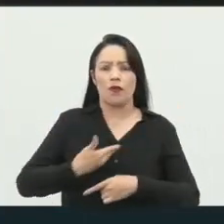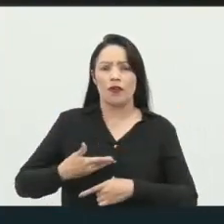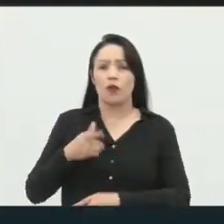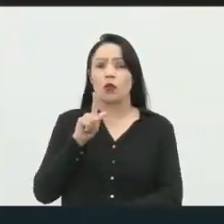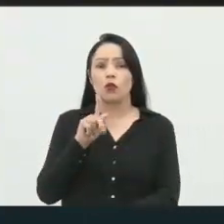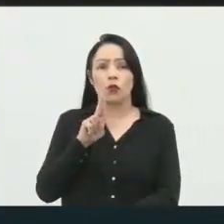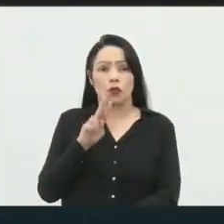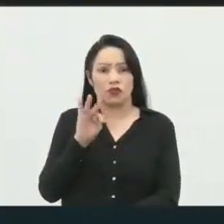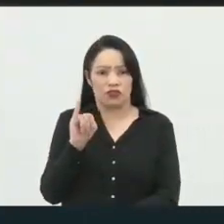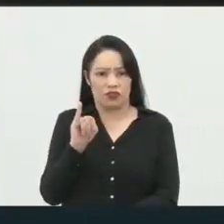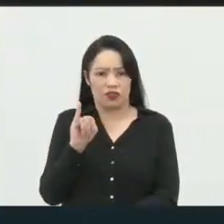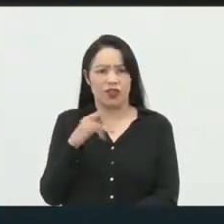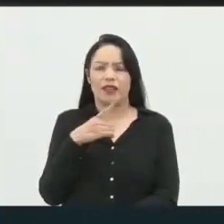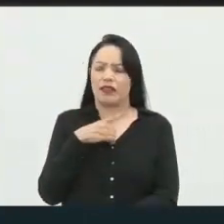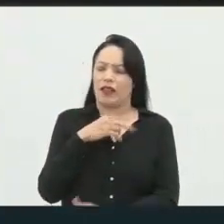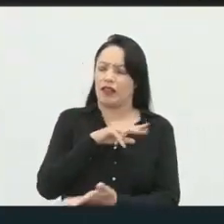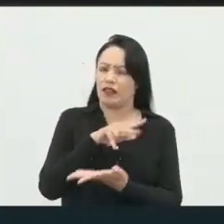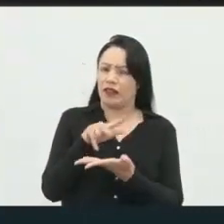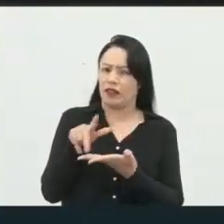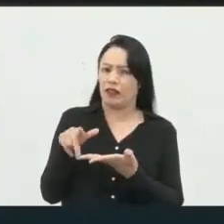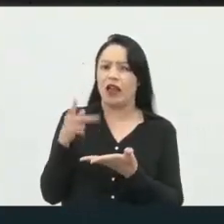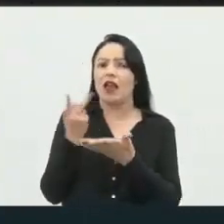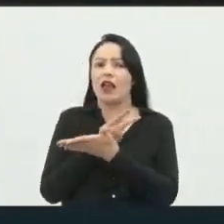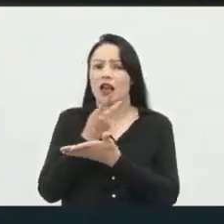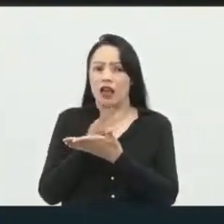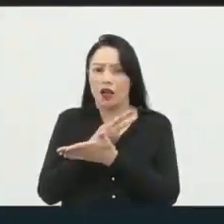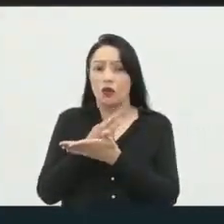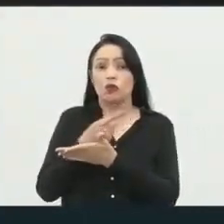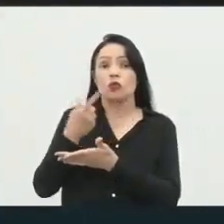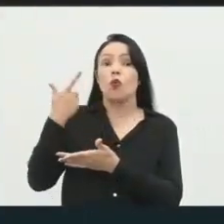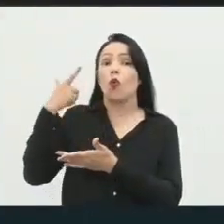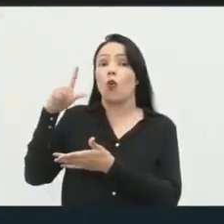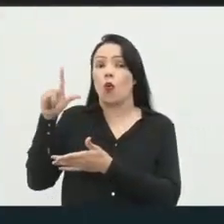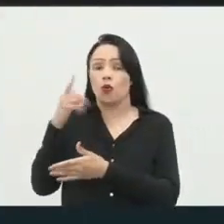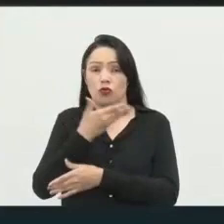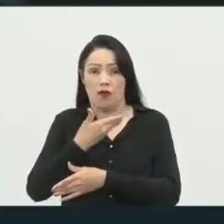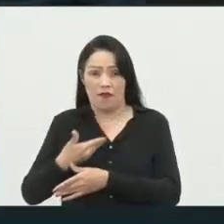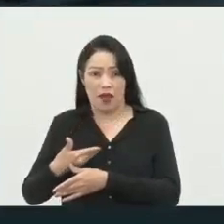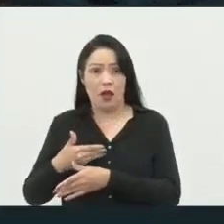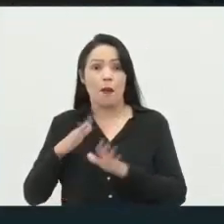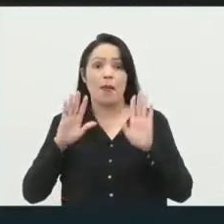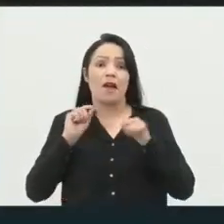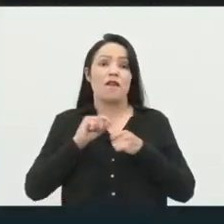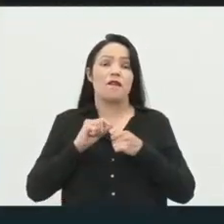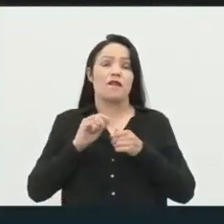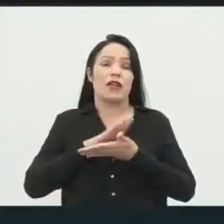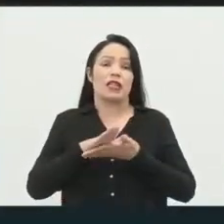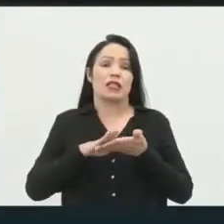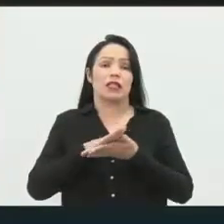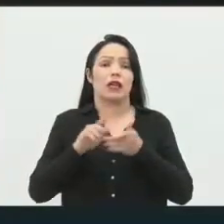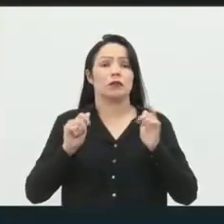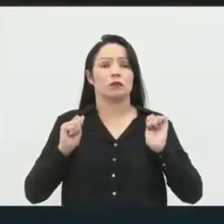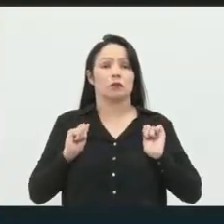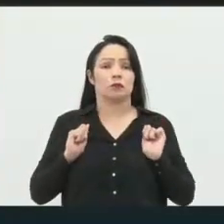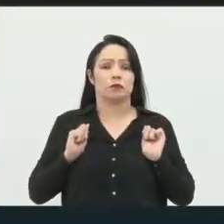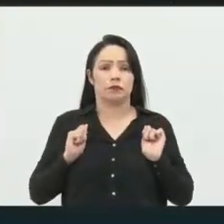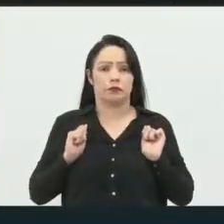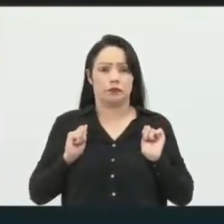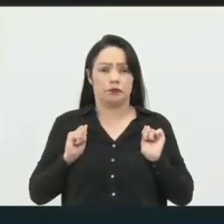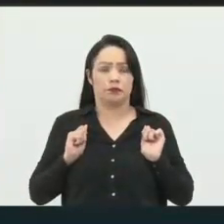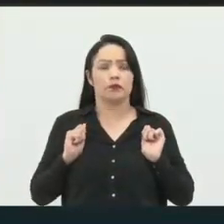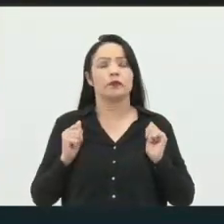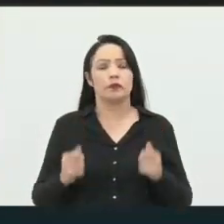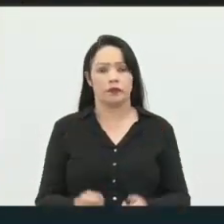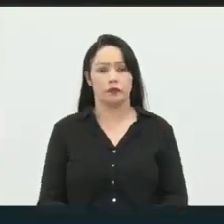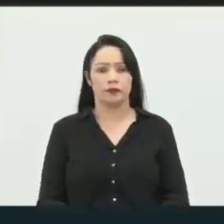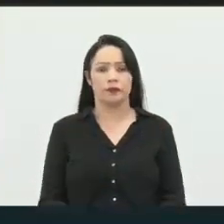encontrou várias falhas do governo anterior mas não tomou nenhuma Providência não tomou nenhuma